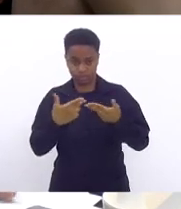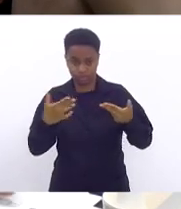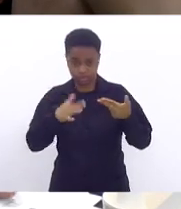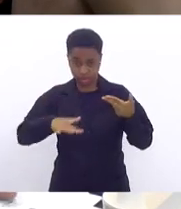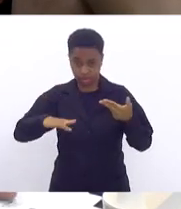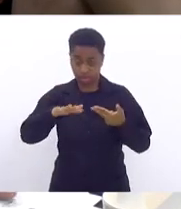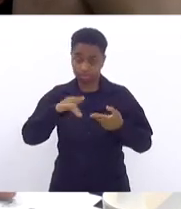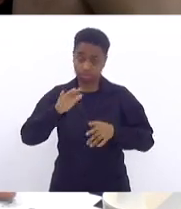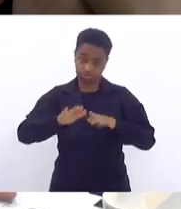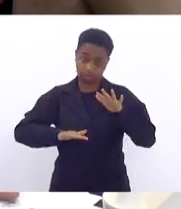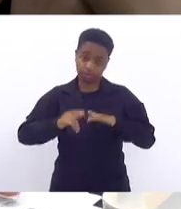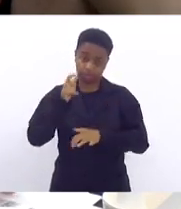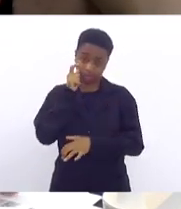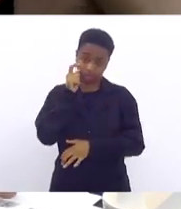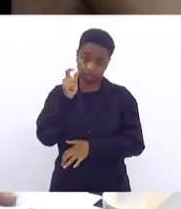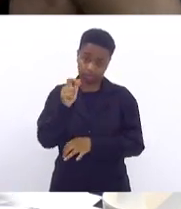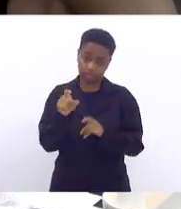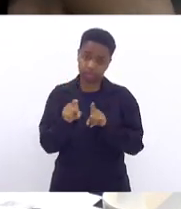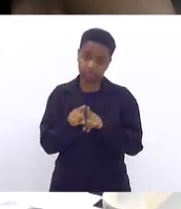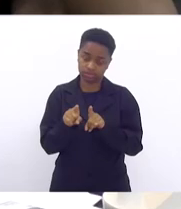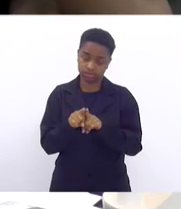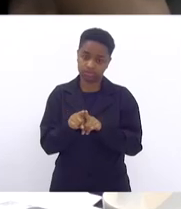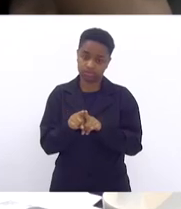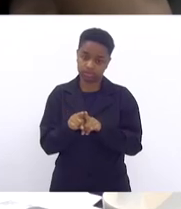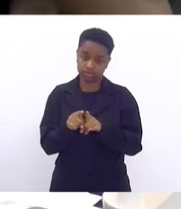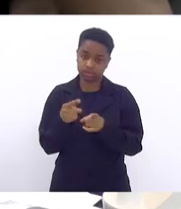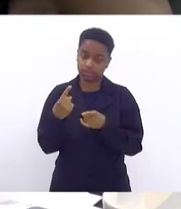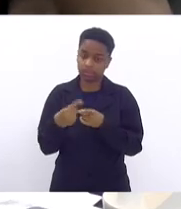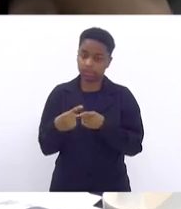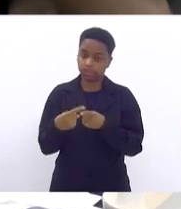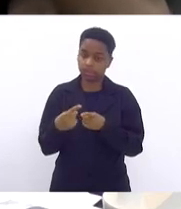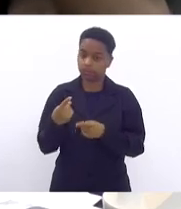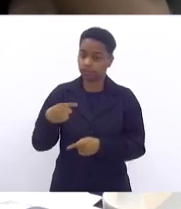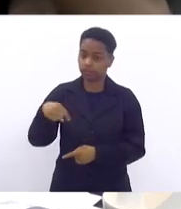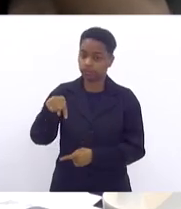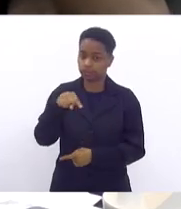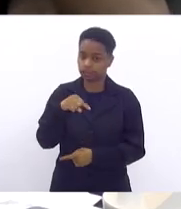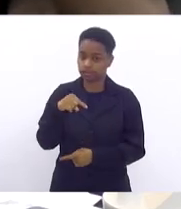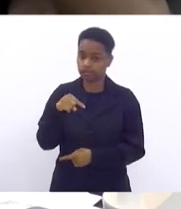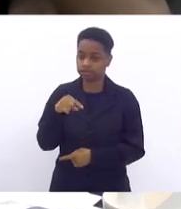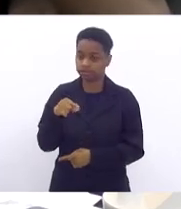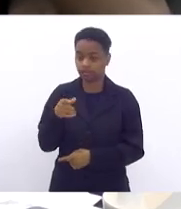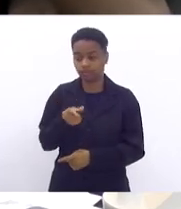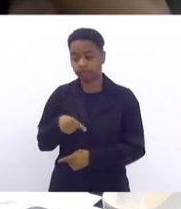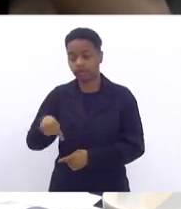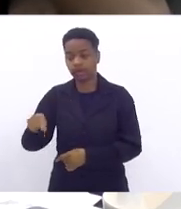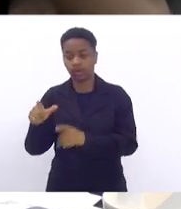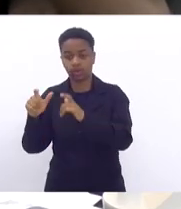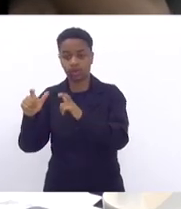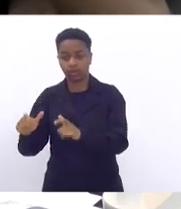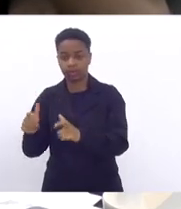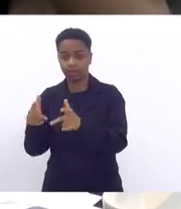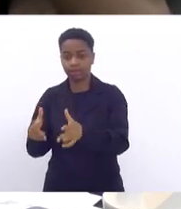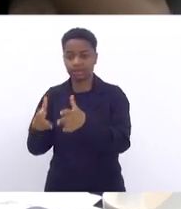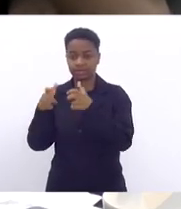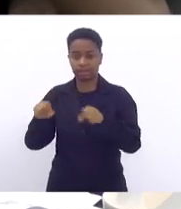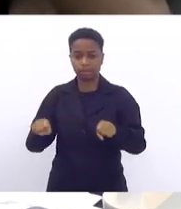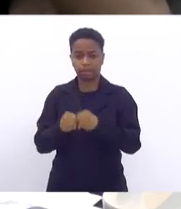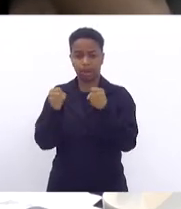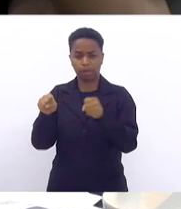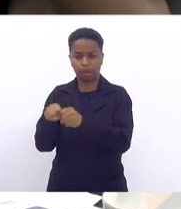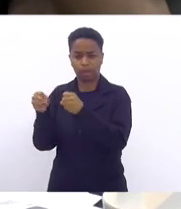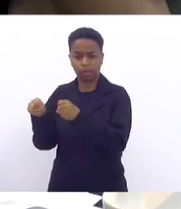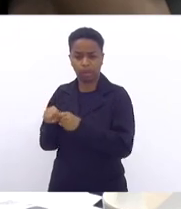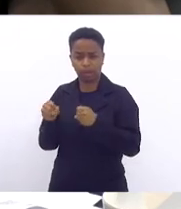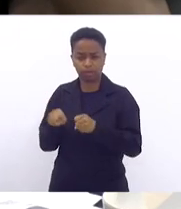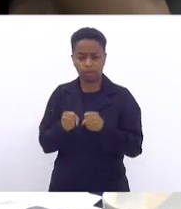também seja interessante, porque os senhores vão lá no depósito e verificam que está tudo depenado, etc., etc.,